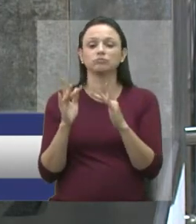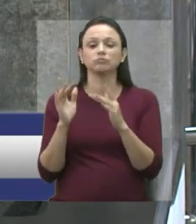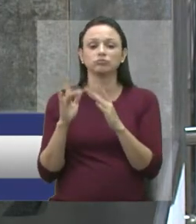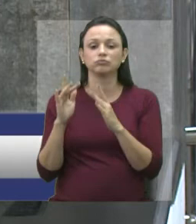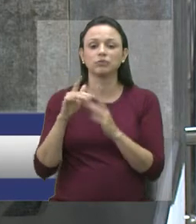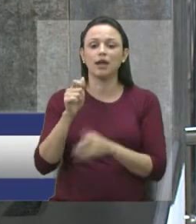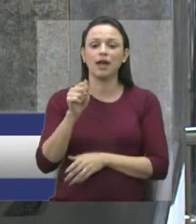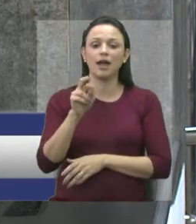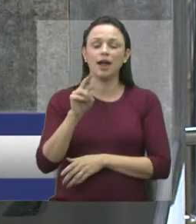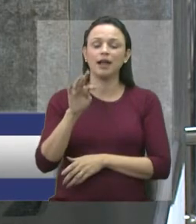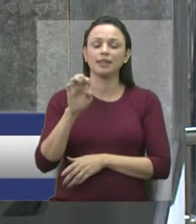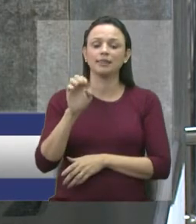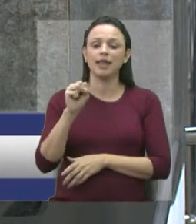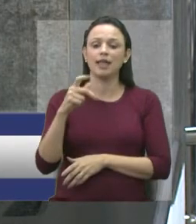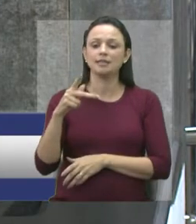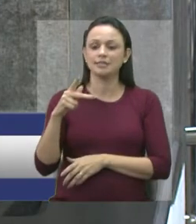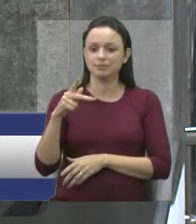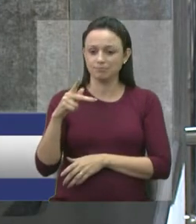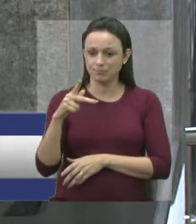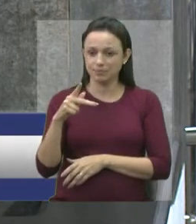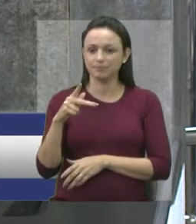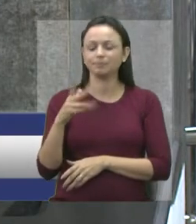Artesp para saber da